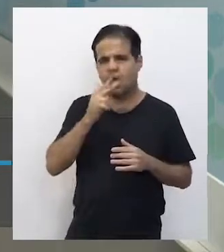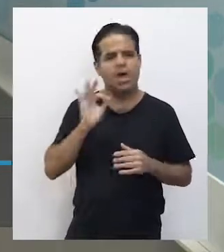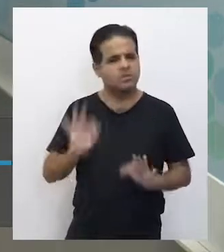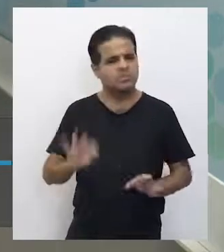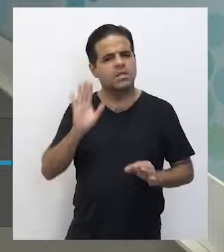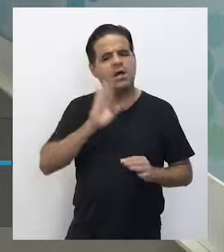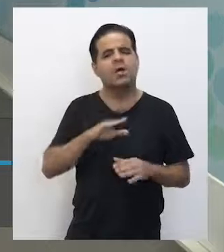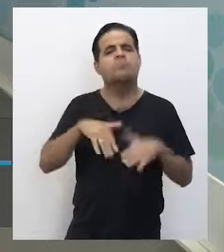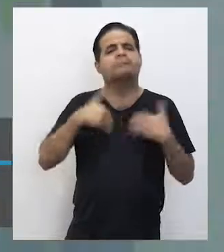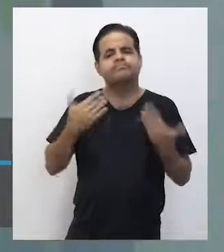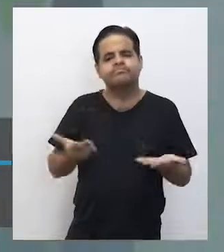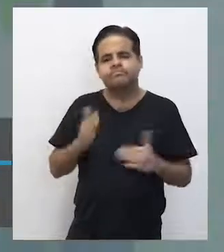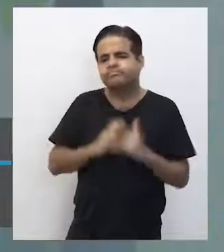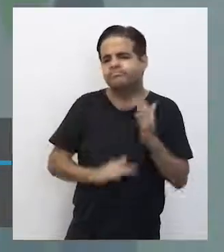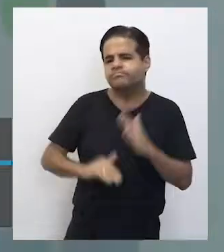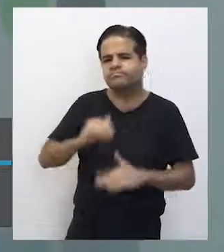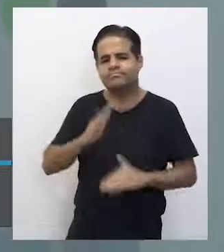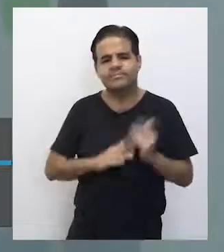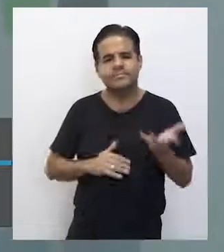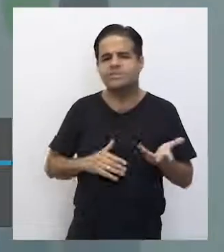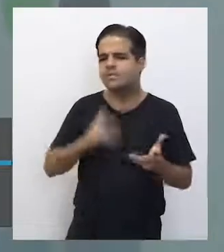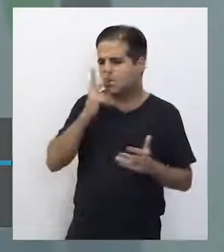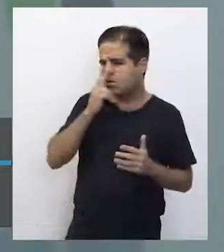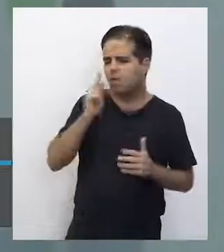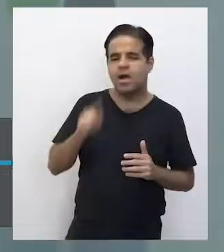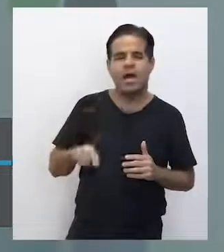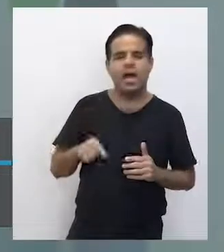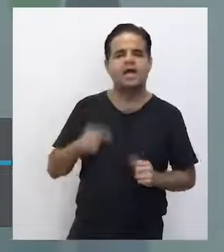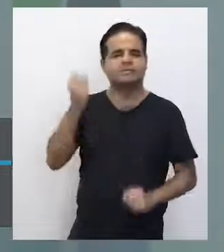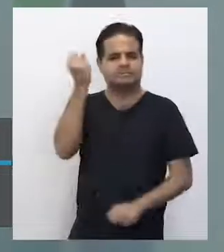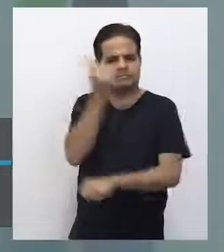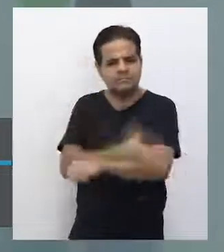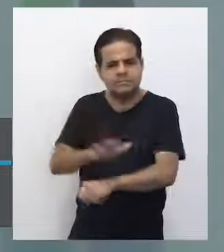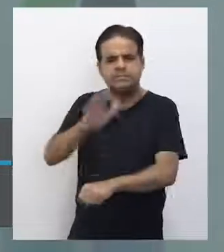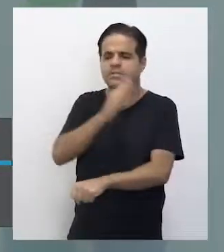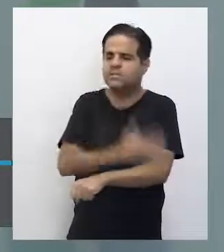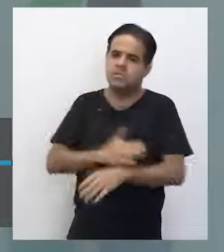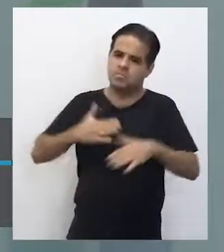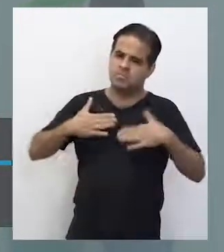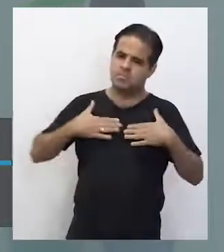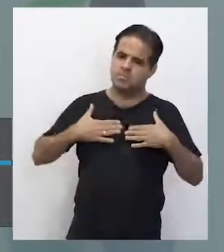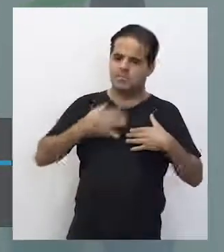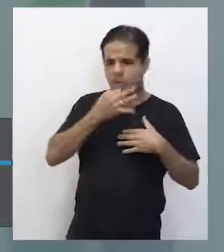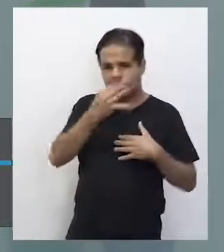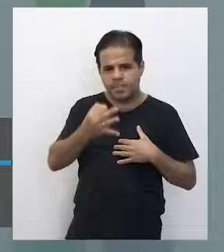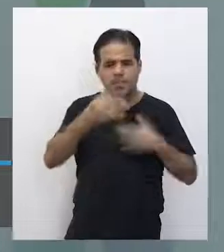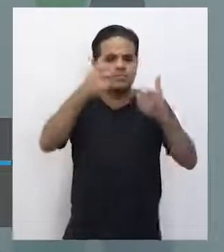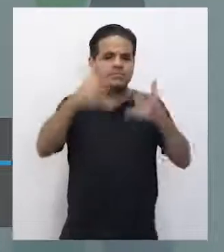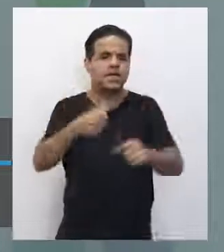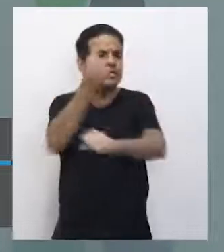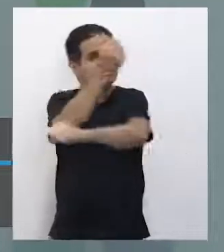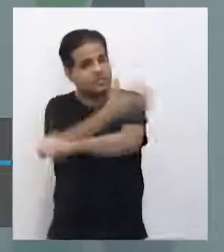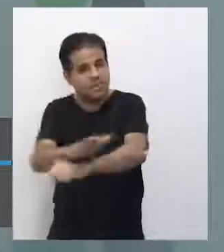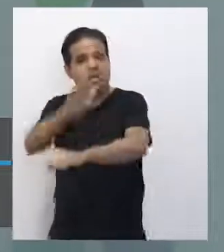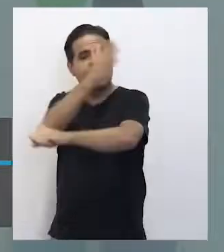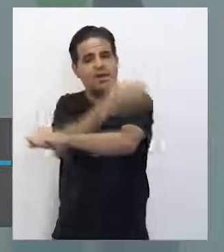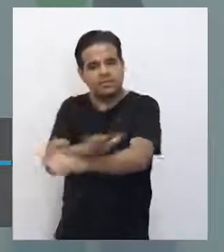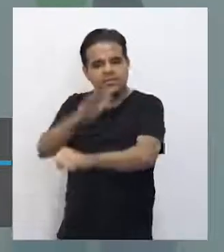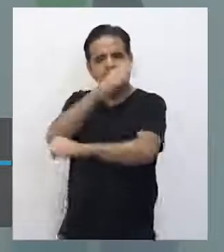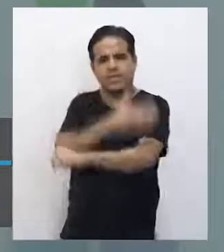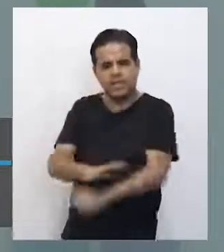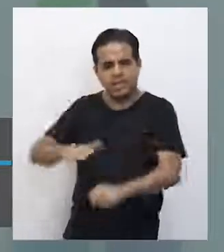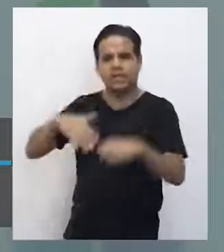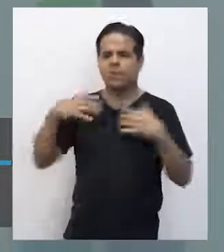Qual foi a provável ação? Acho que foi treino. Para mim, o que definiria é treinamento.